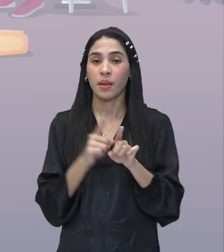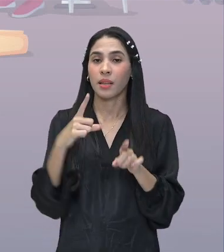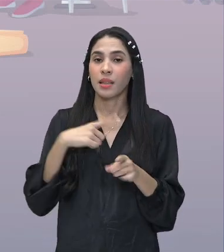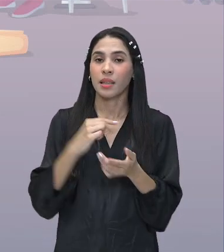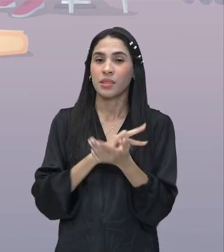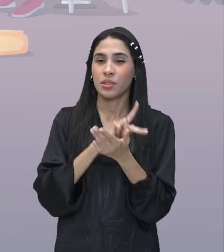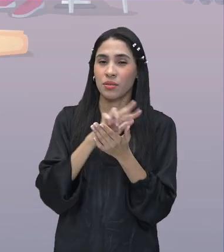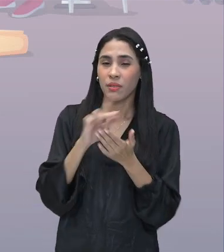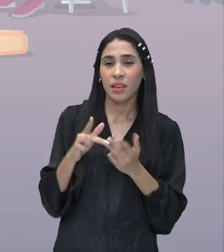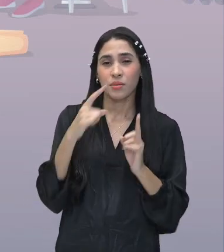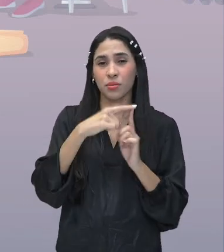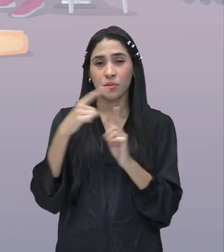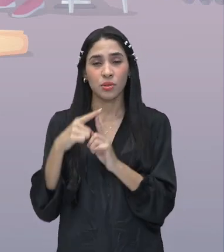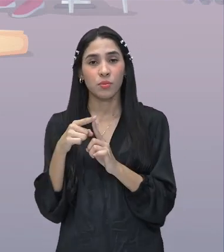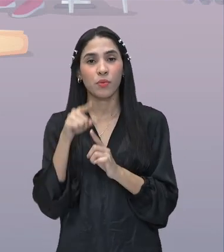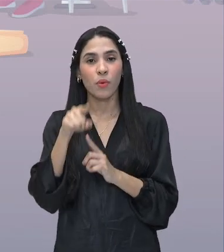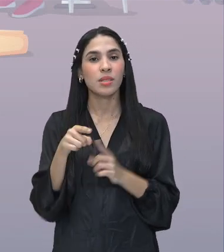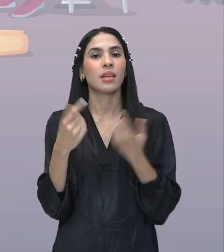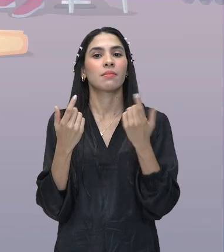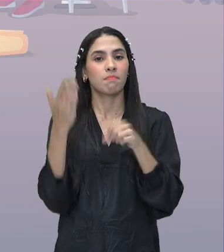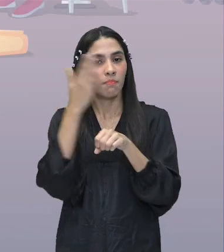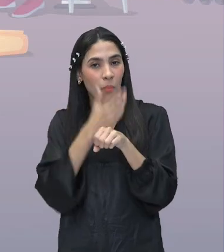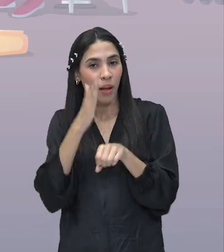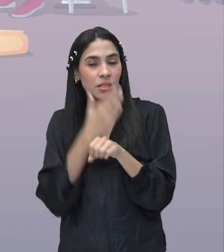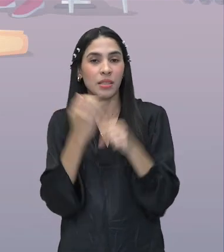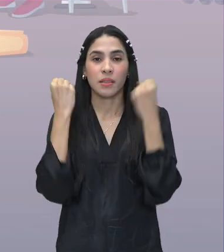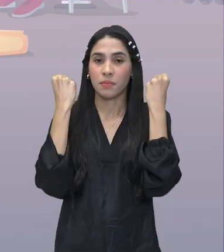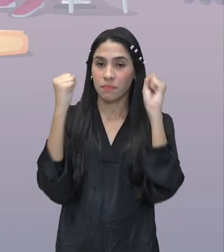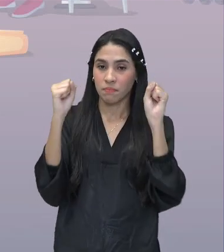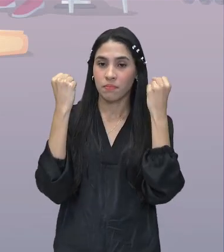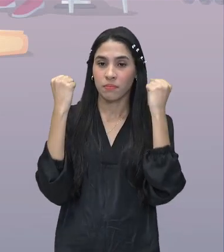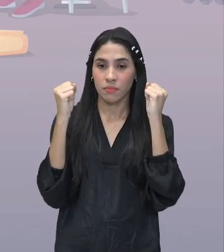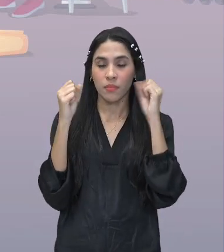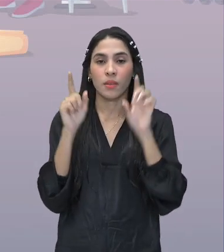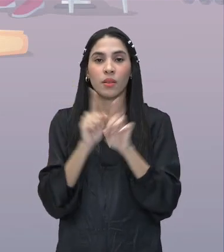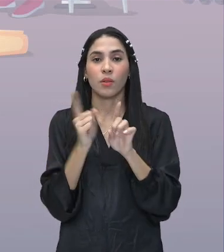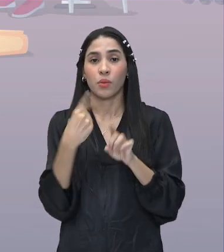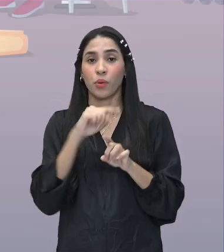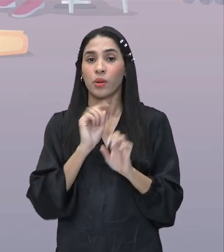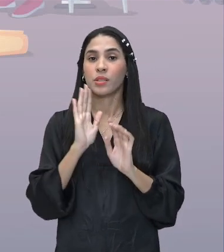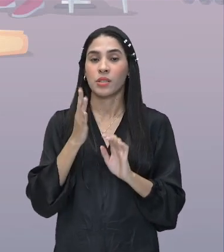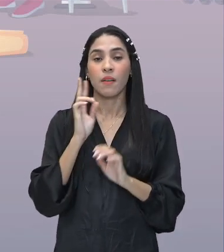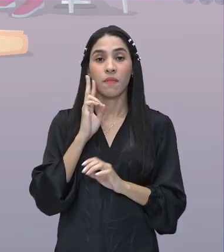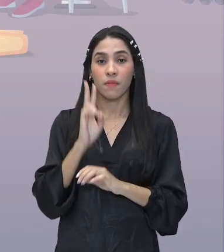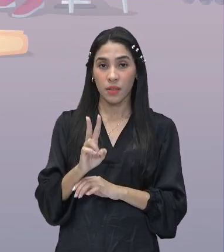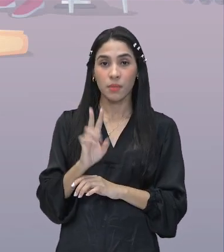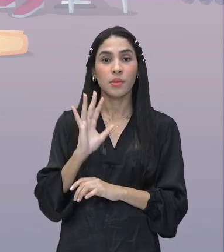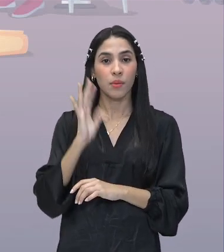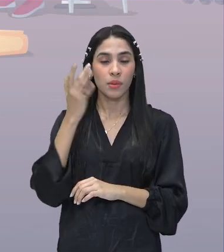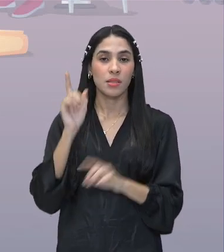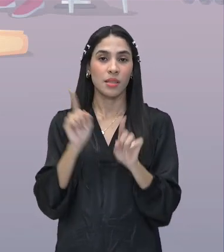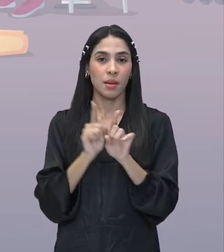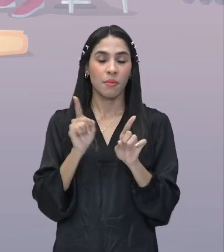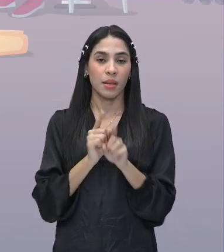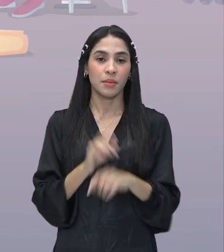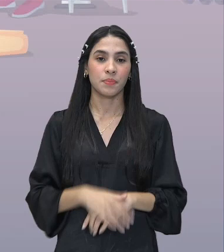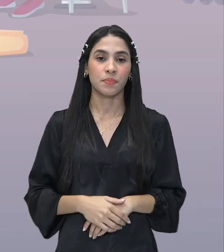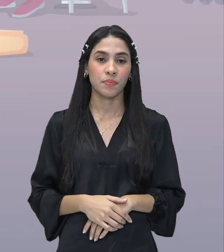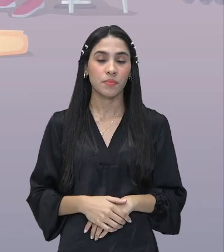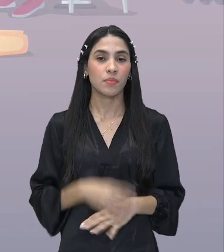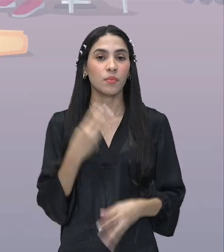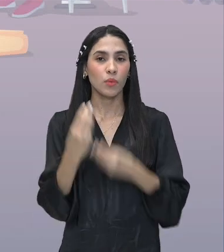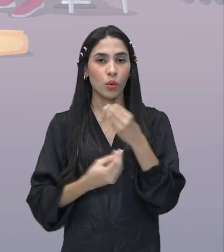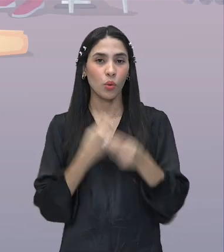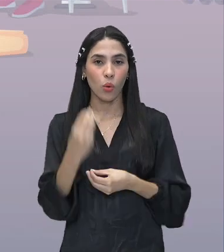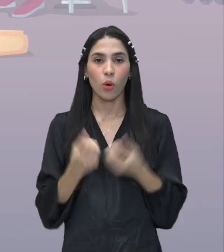diversas razões para que a gente pratique atividade física. A gente já viu essa situação acontecendo, né? De como